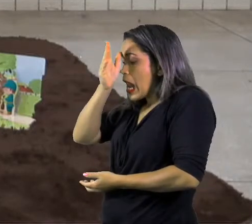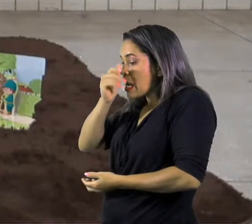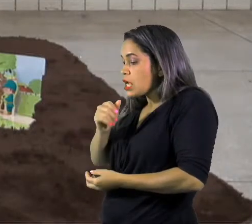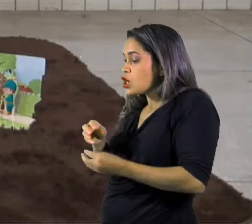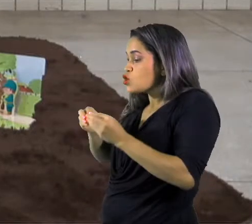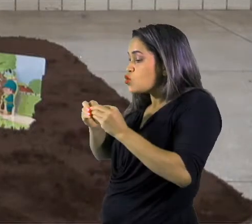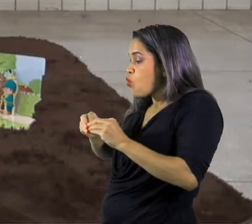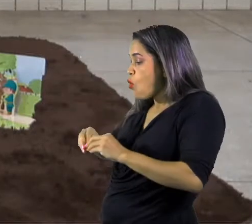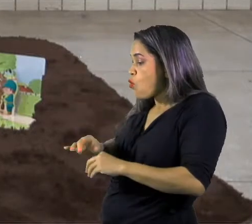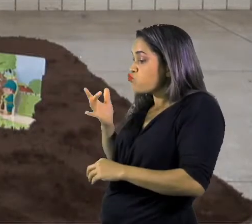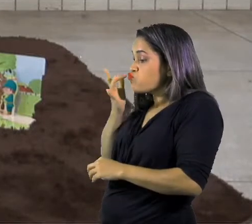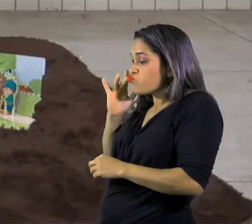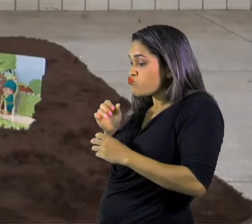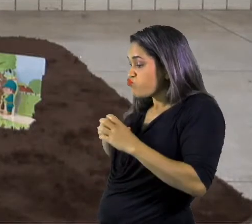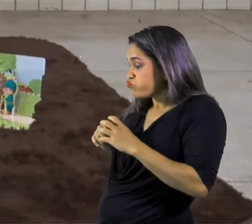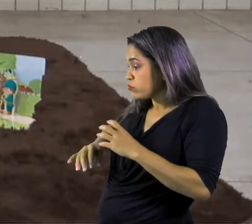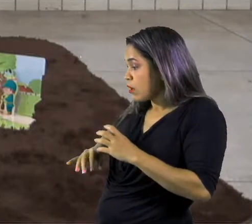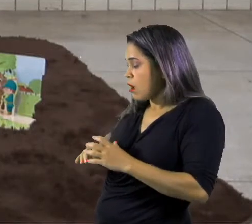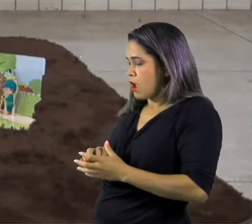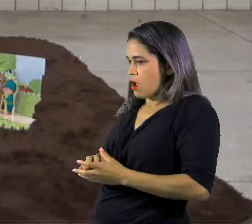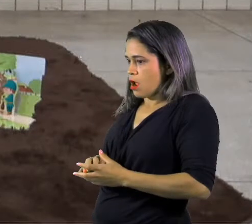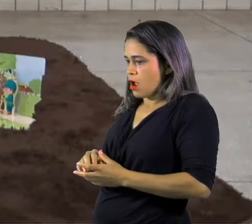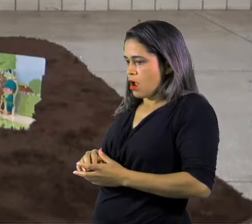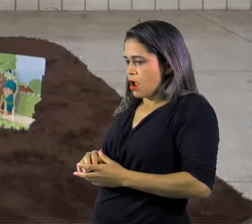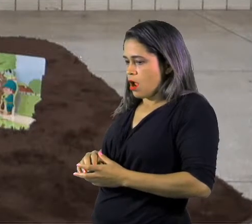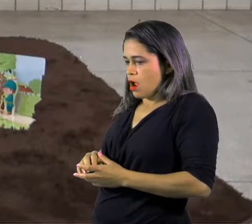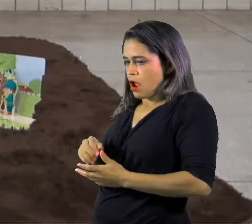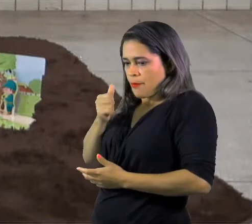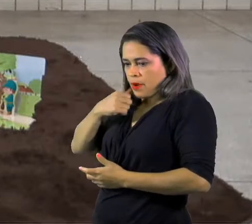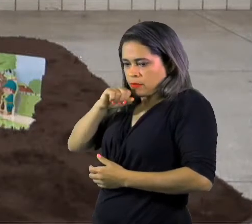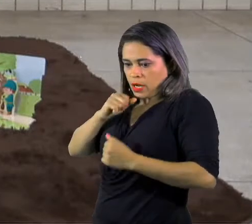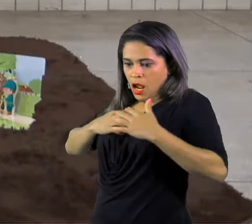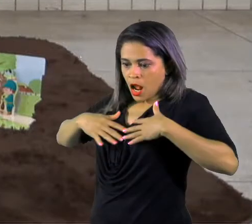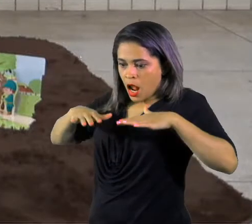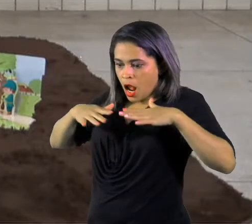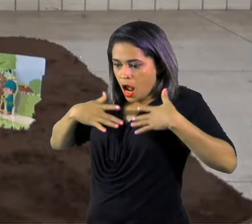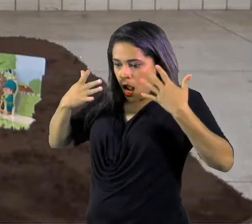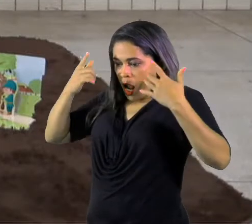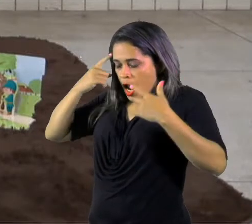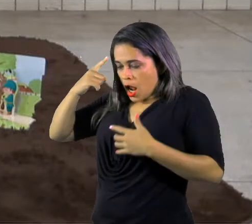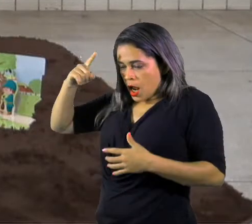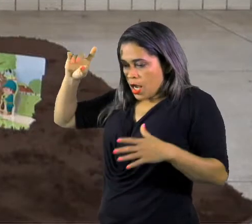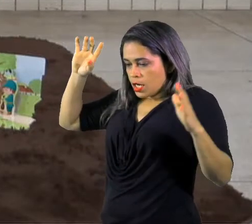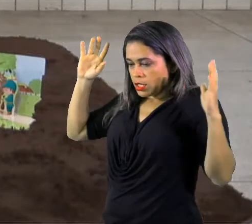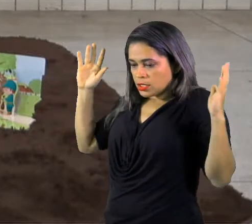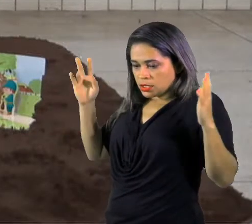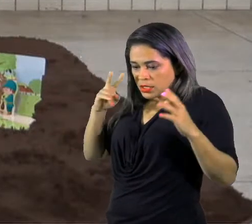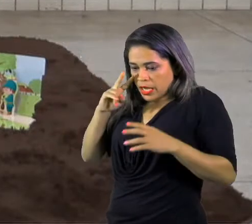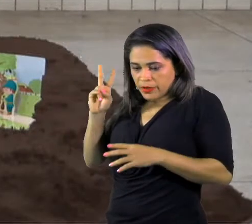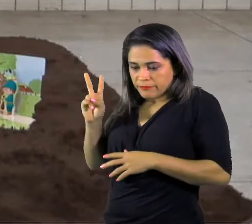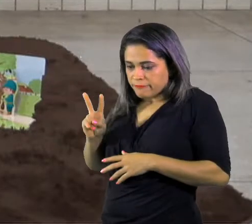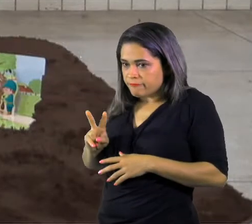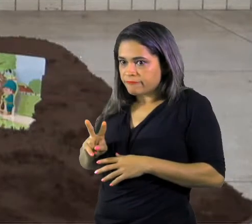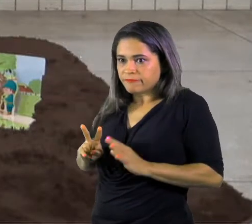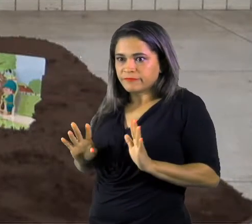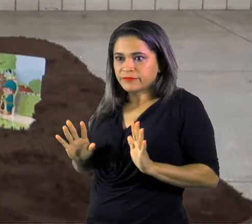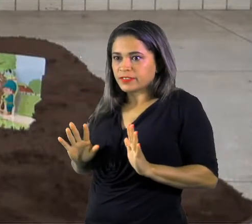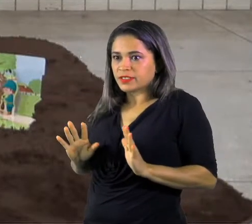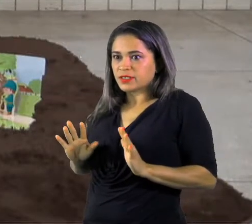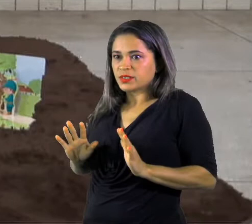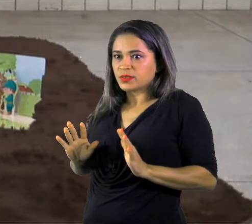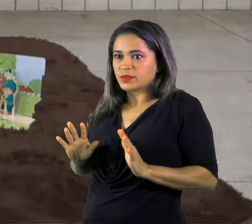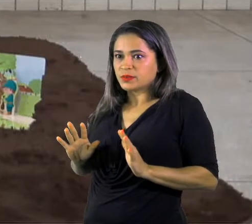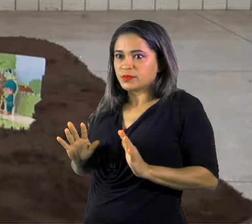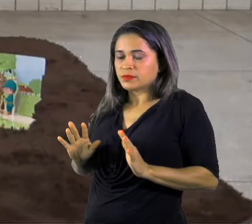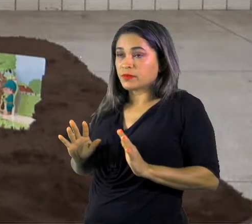os ovos de ouro. E a mamãe ficou tão encantada com essa ideia que nem reparou que o gigante já